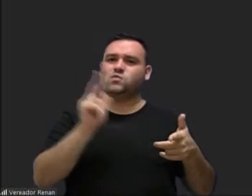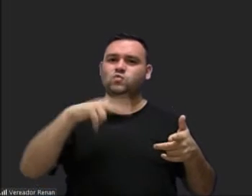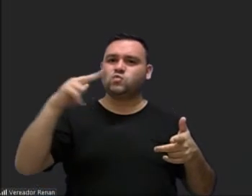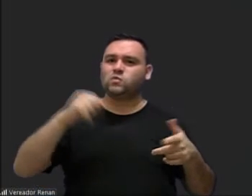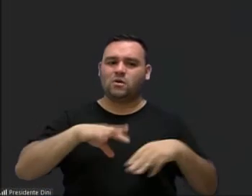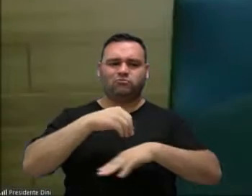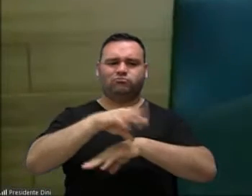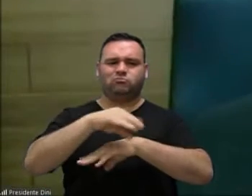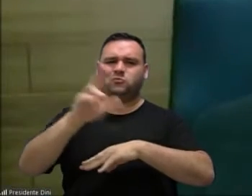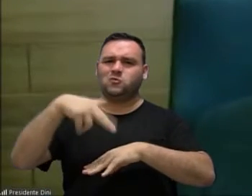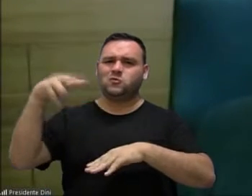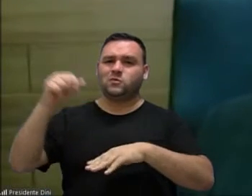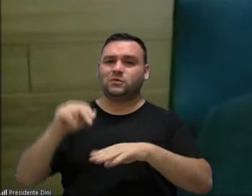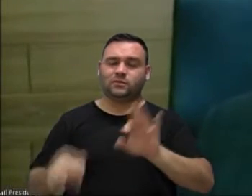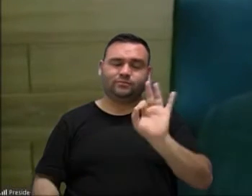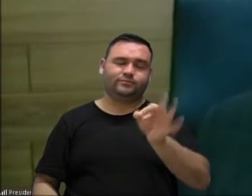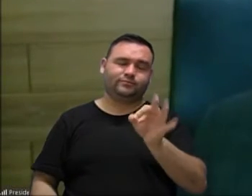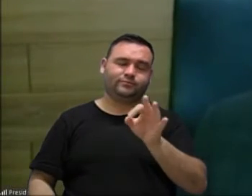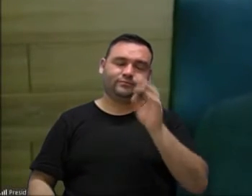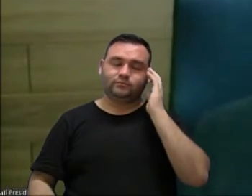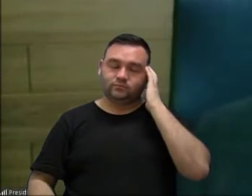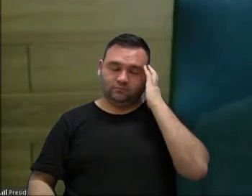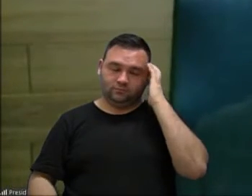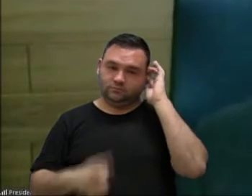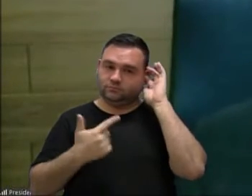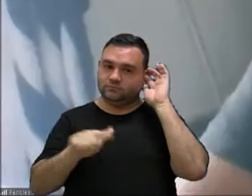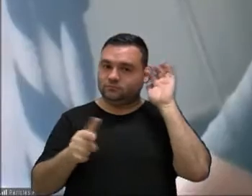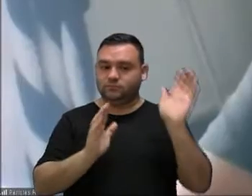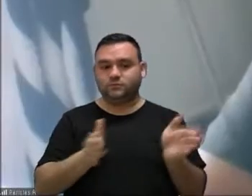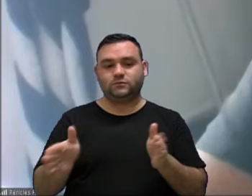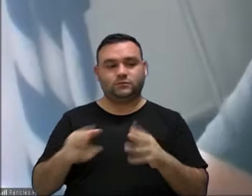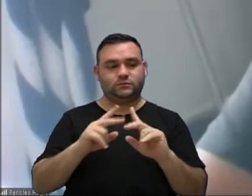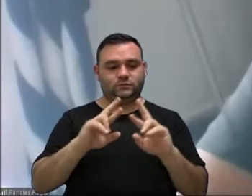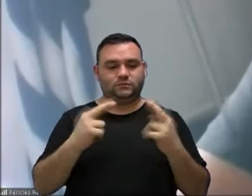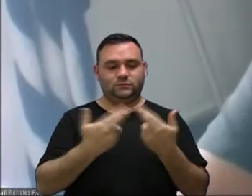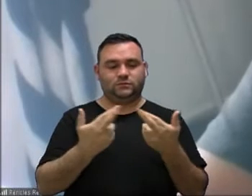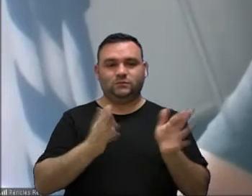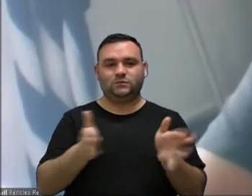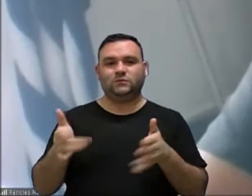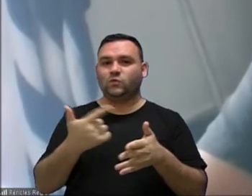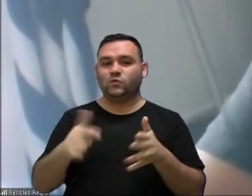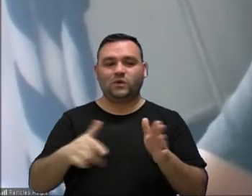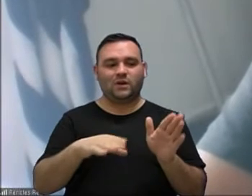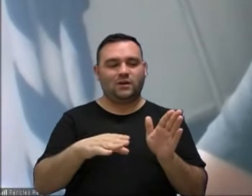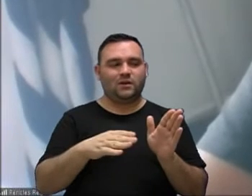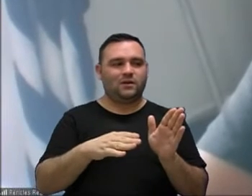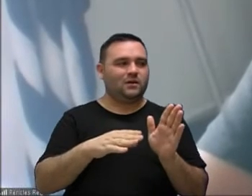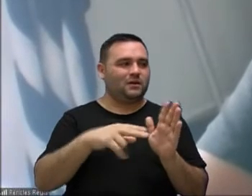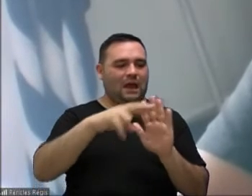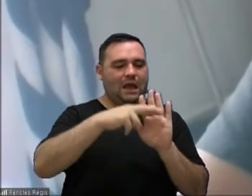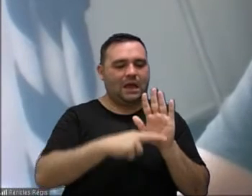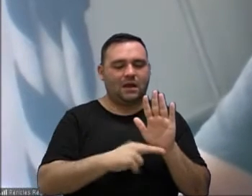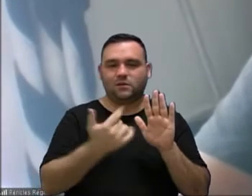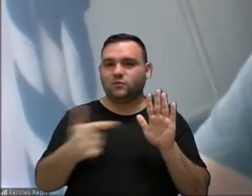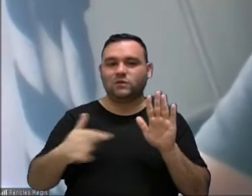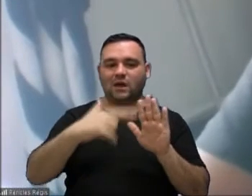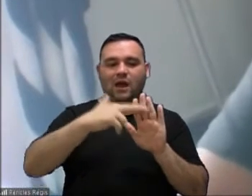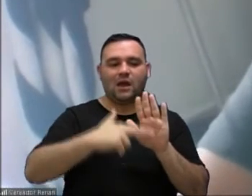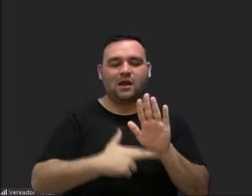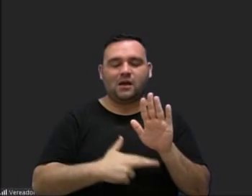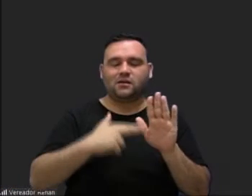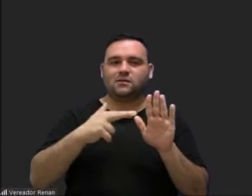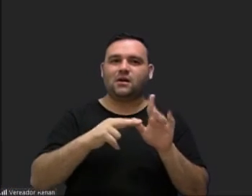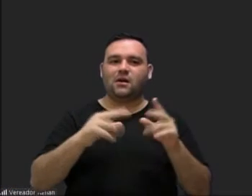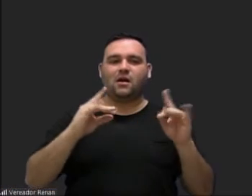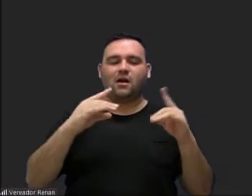não tem ordenamento para essa sessão online né Renan para começo de conversa né não tem ordem para